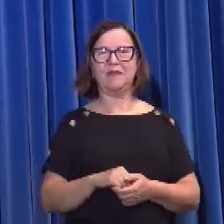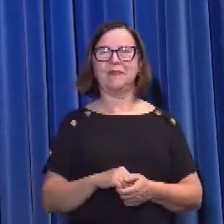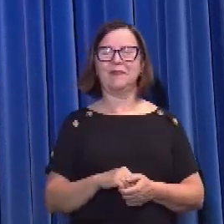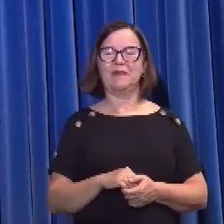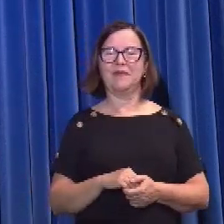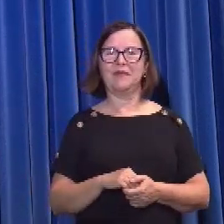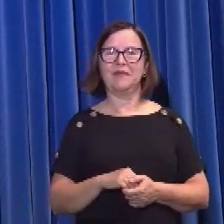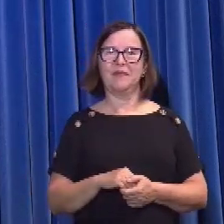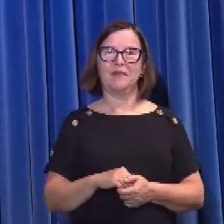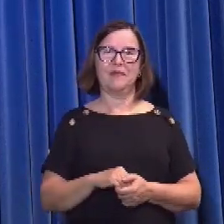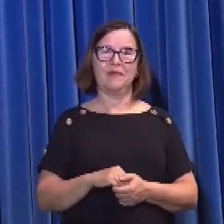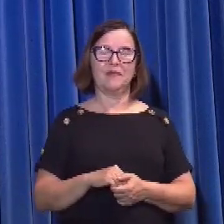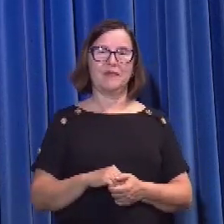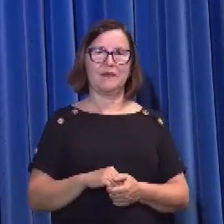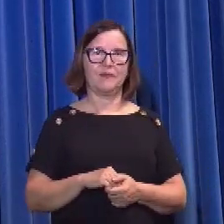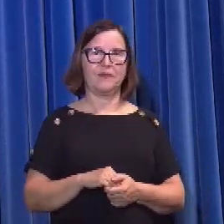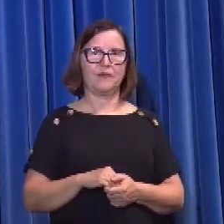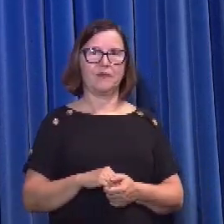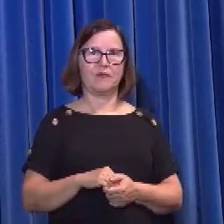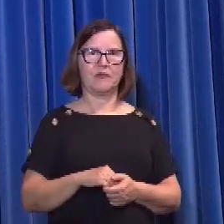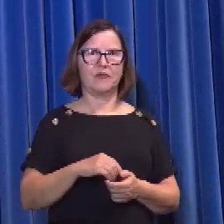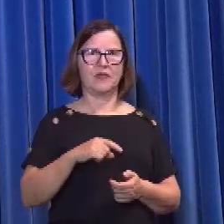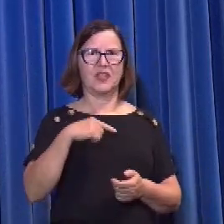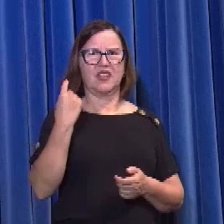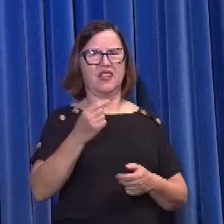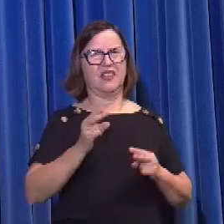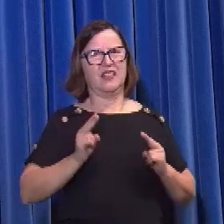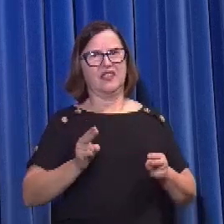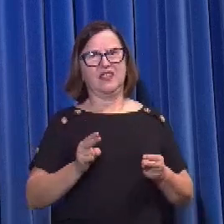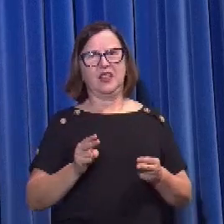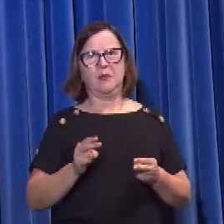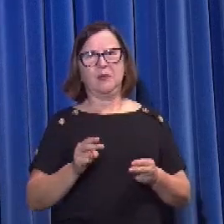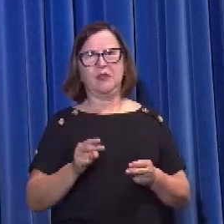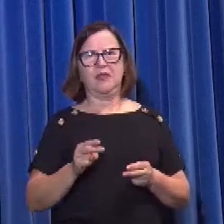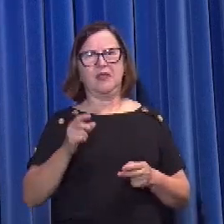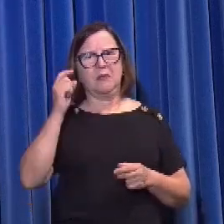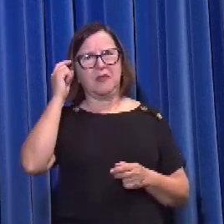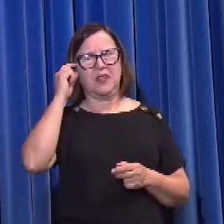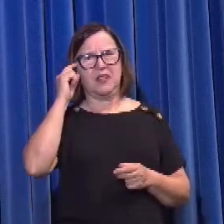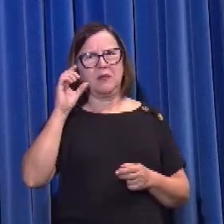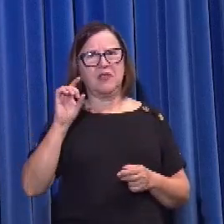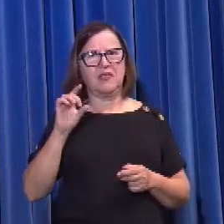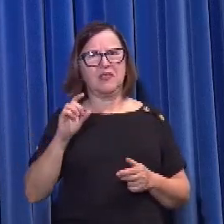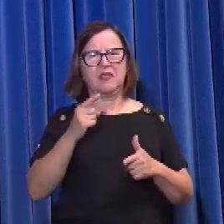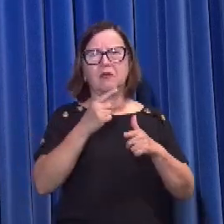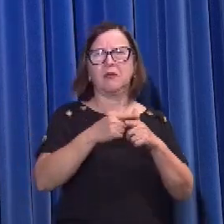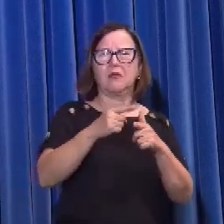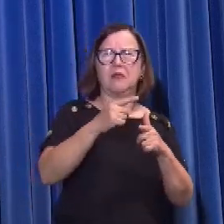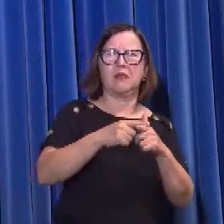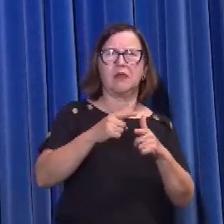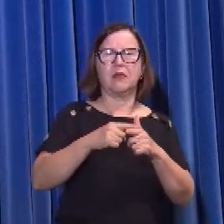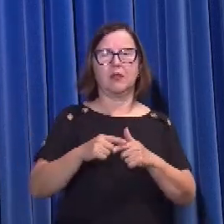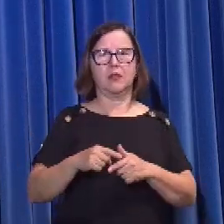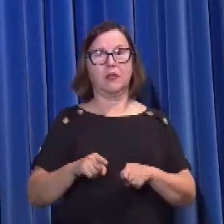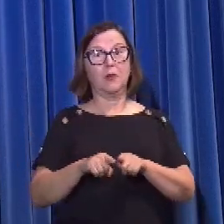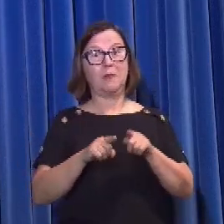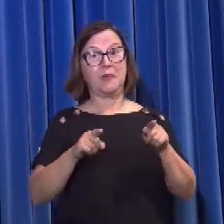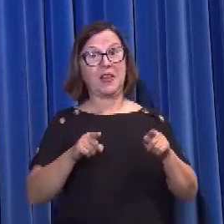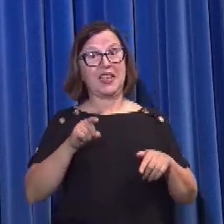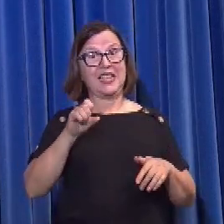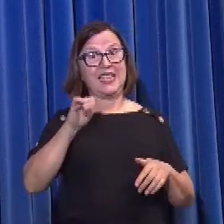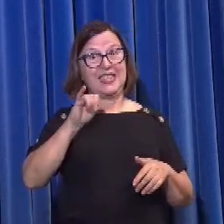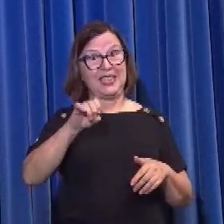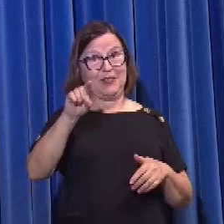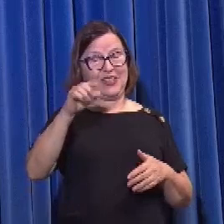Nós olhamos muito para as circunstâncias. Só que você creu. Alguns